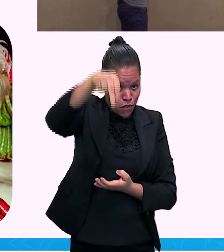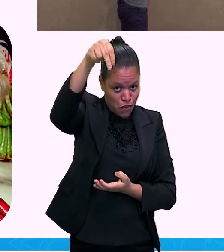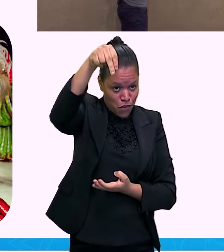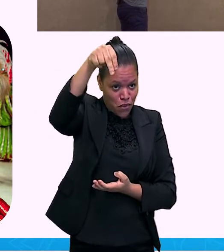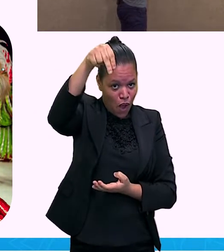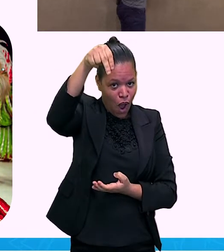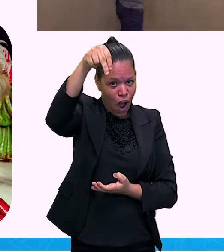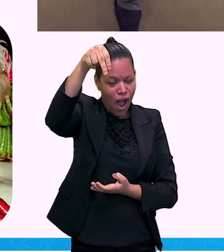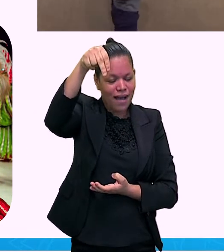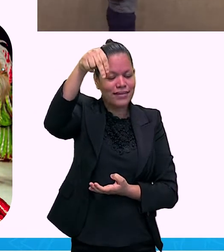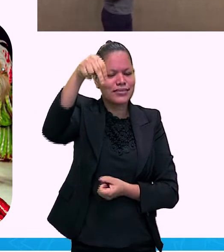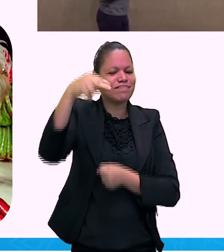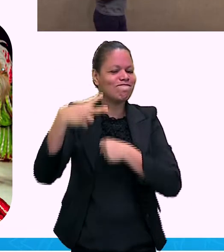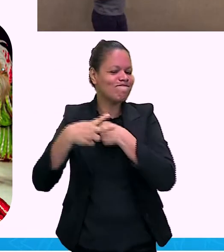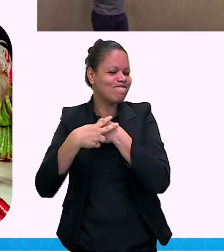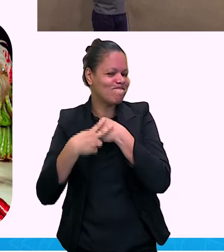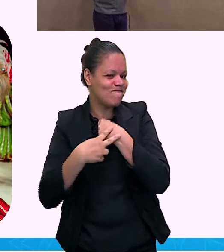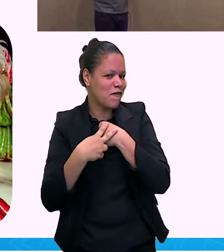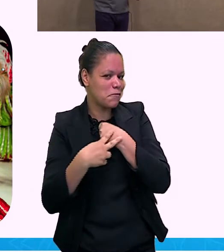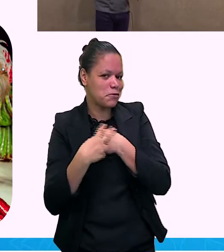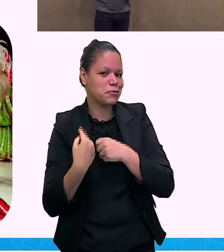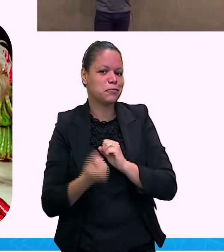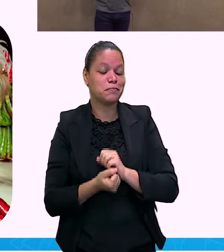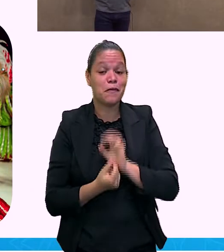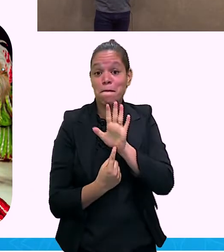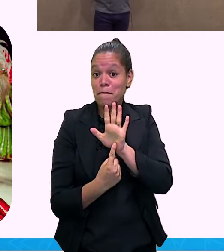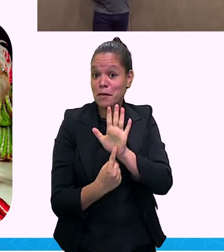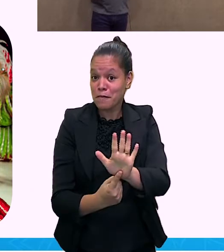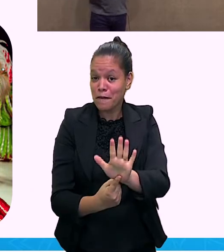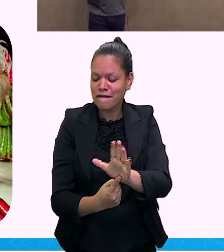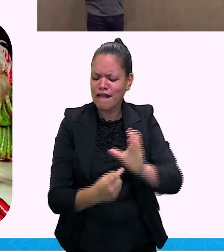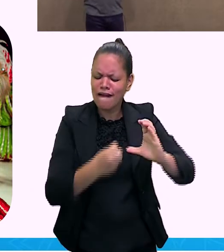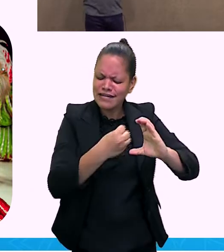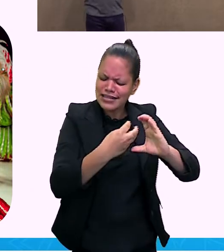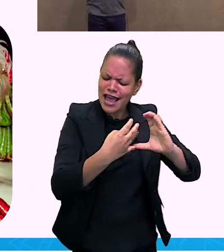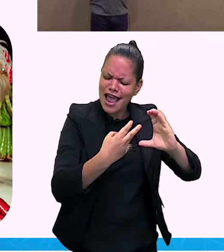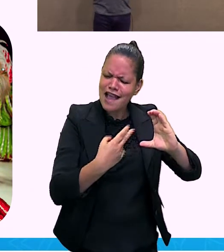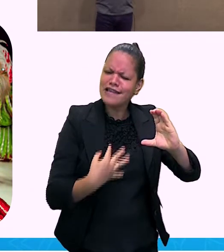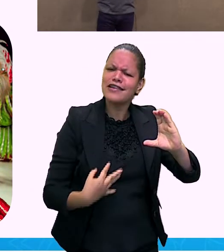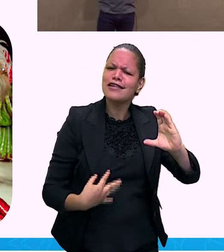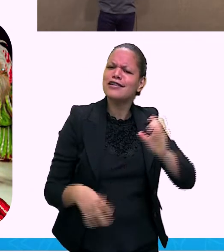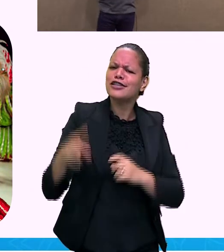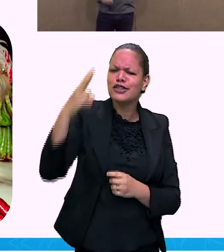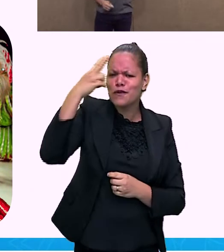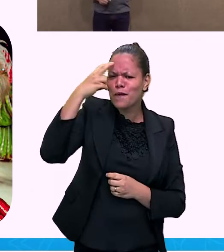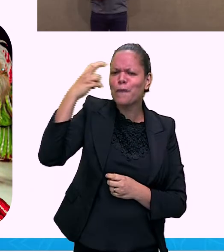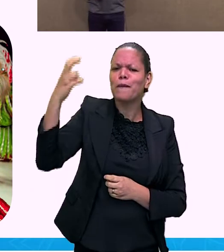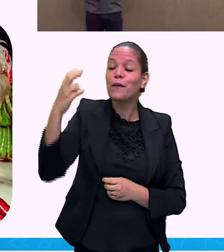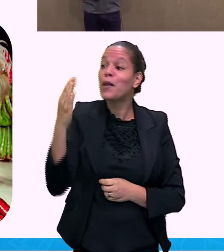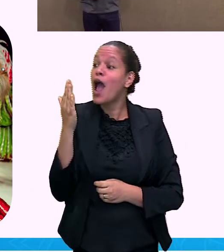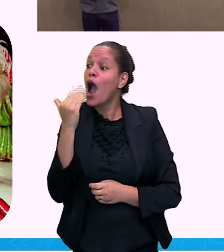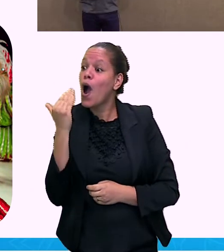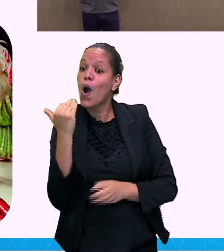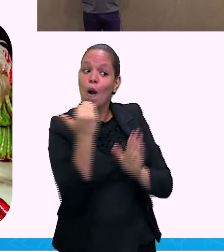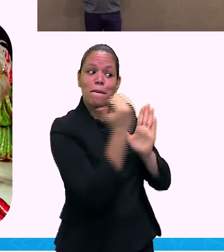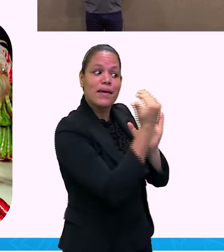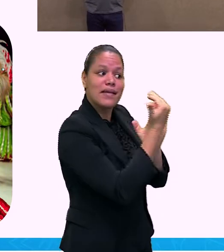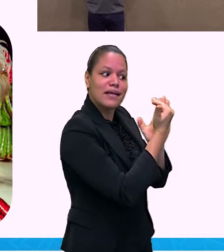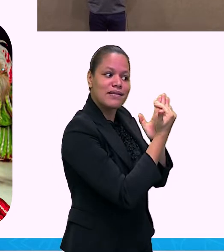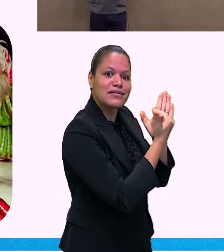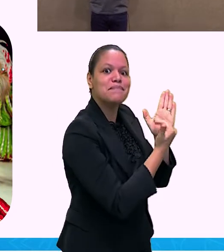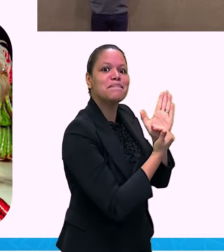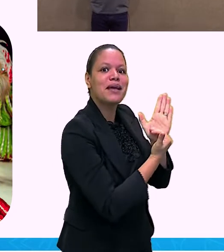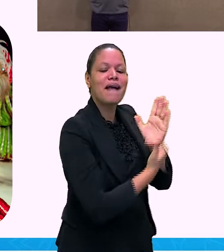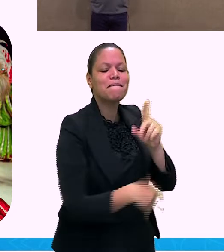espaço verde, como nós vimos no mapa. Vamos apresentar alguns aspectos culturais e também de comidas típicas. A região